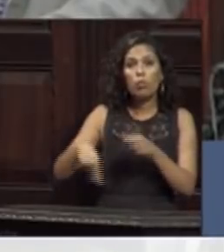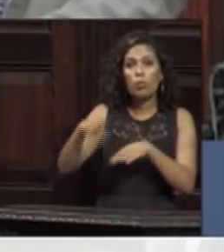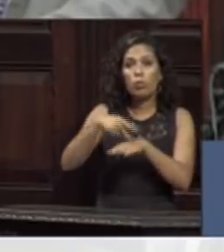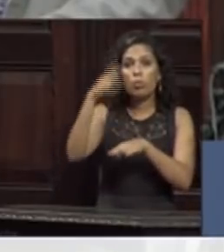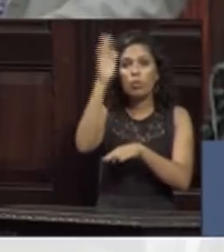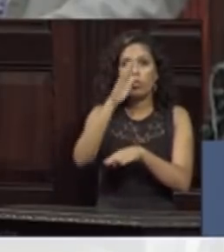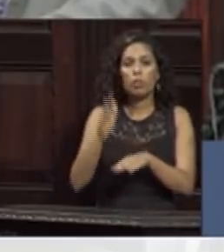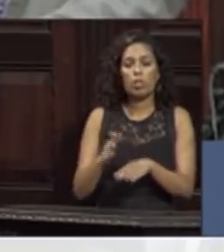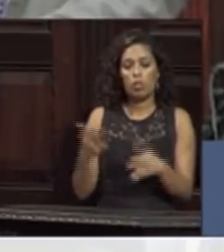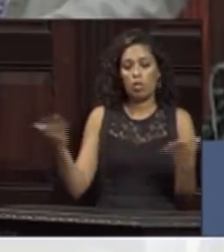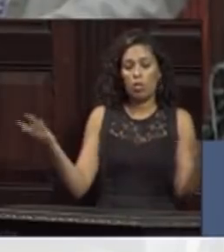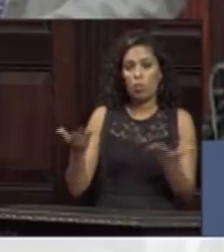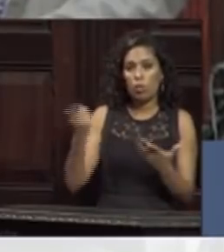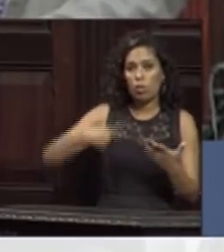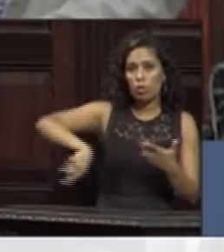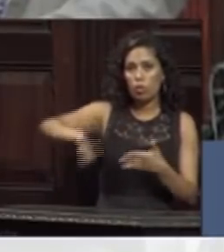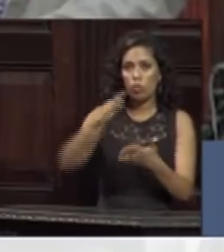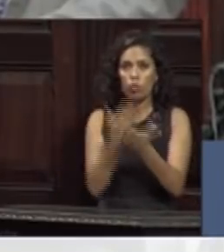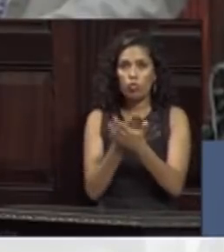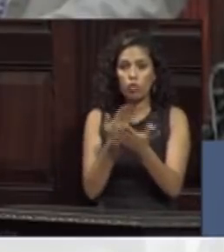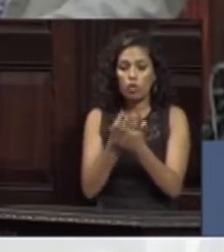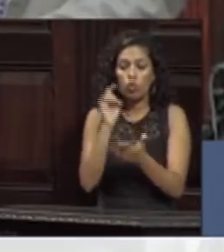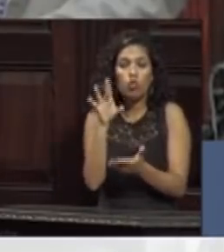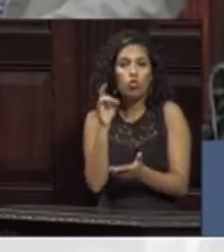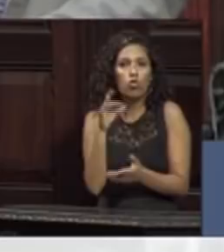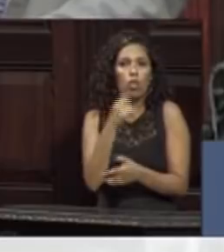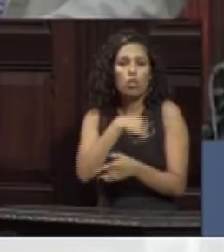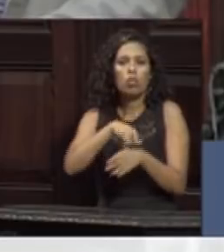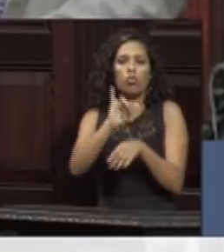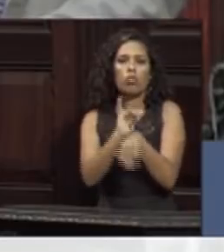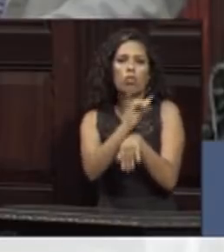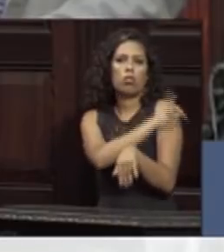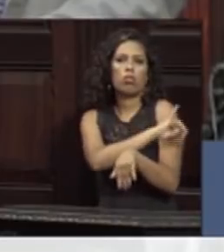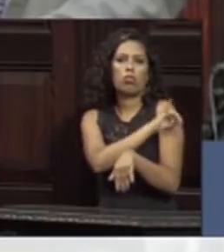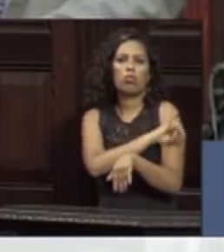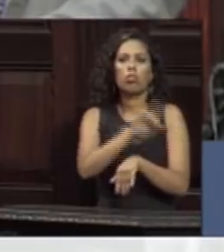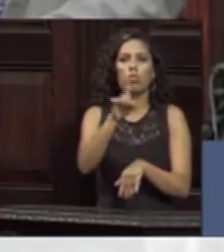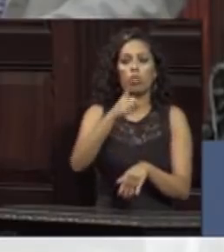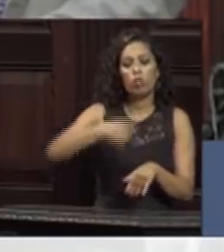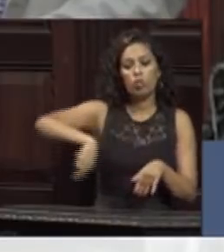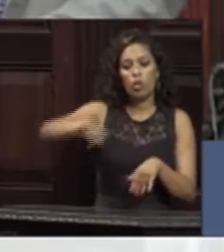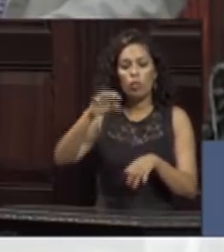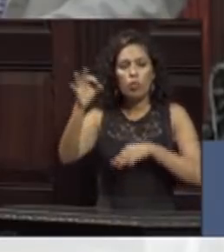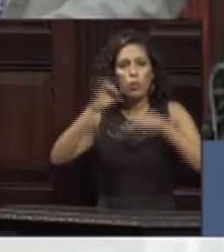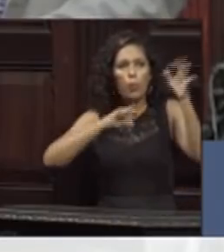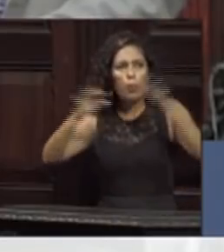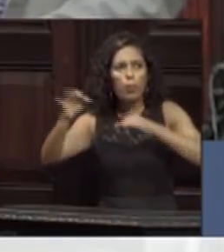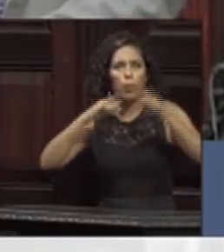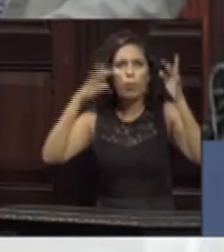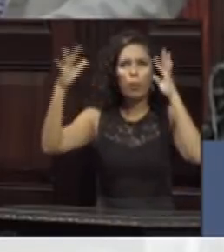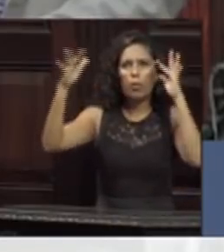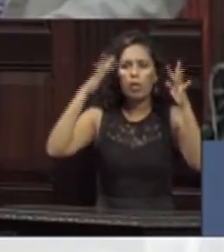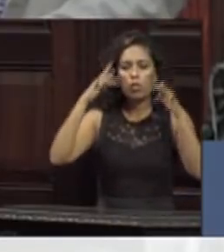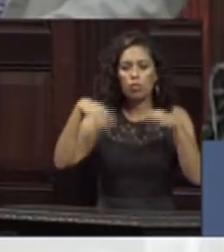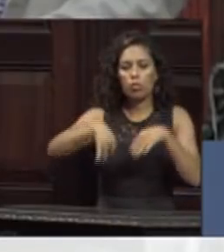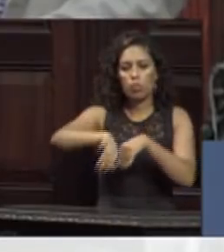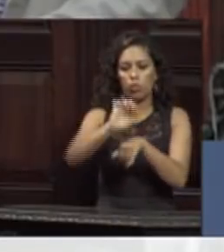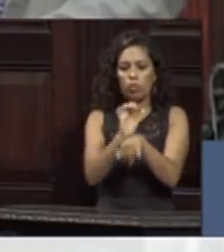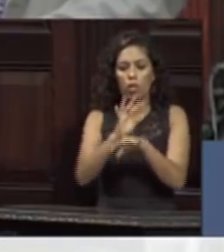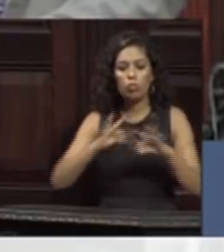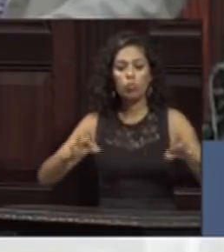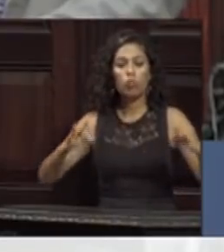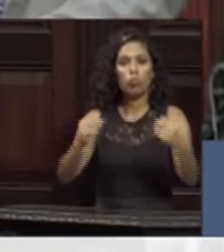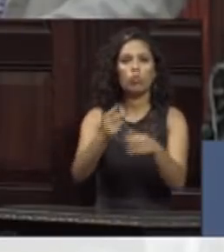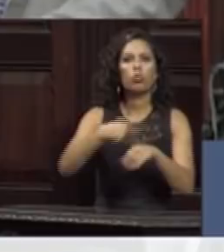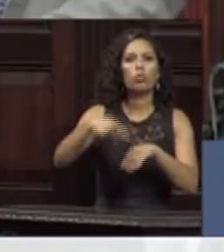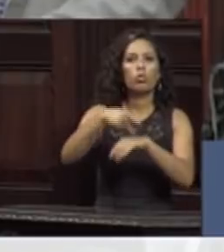disputando e brigando, não só para o estado do Rio de Janeiro, para todos os demais estados e para todos os municípios. Então, deputado Jânio, a